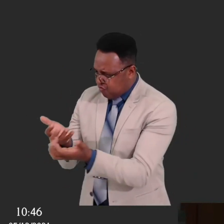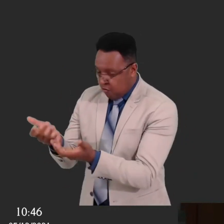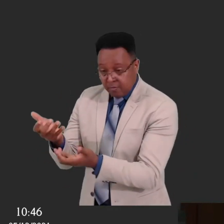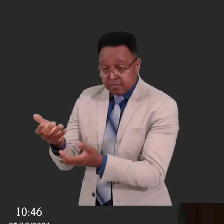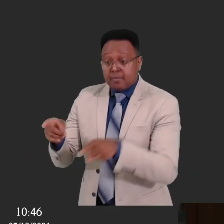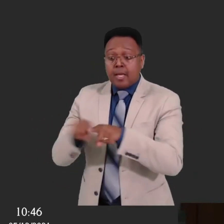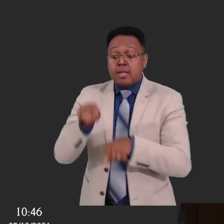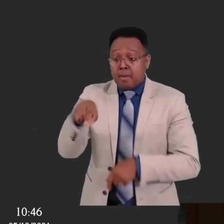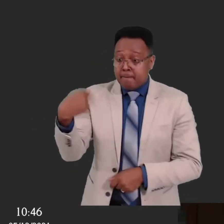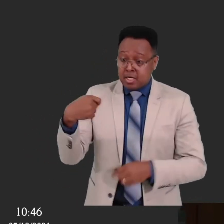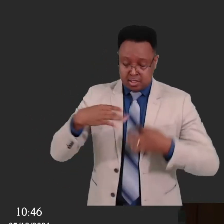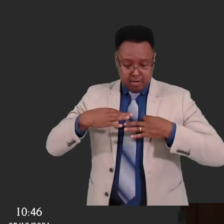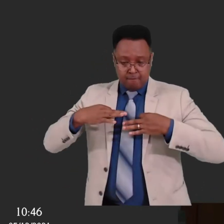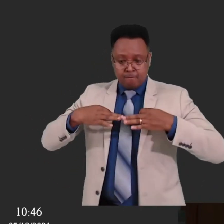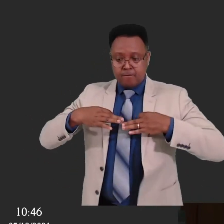Veja, irmãos.